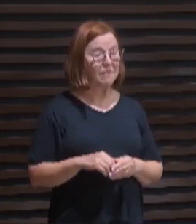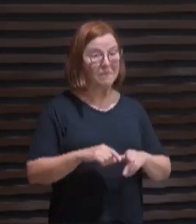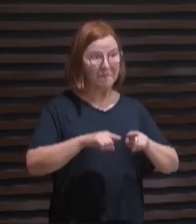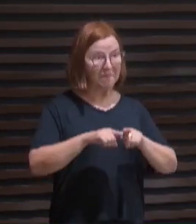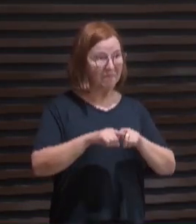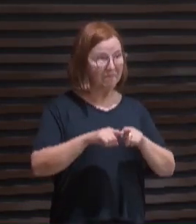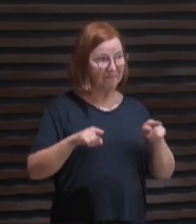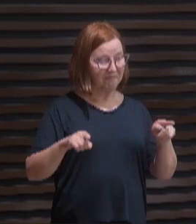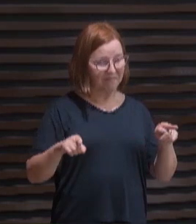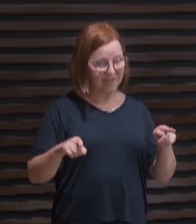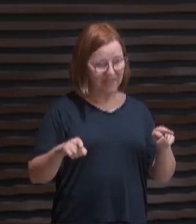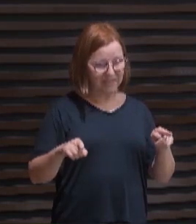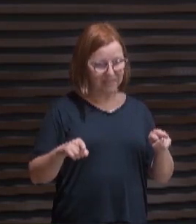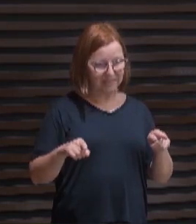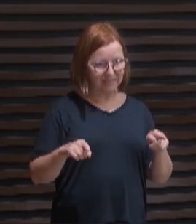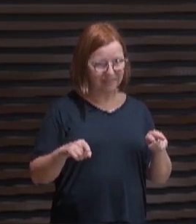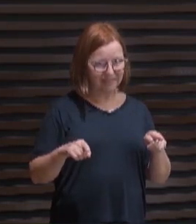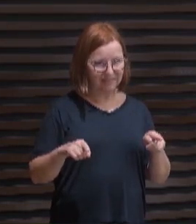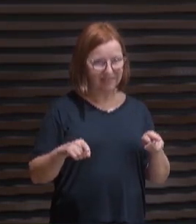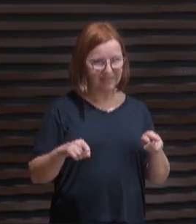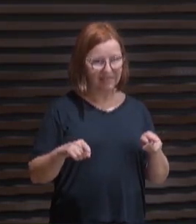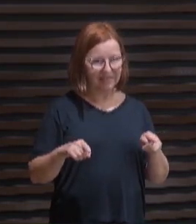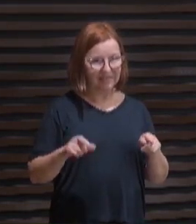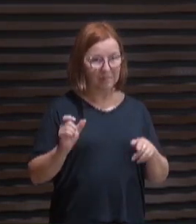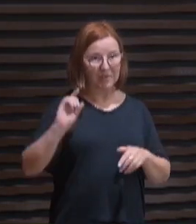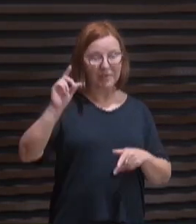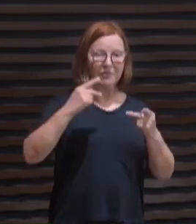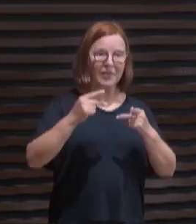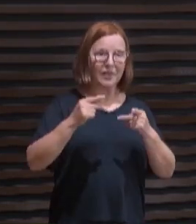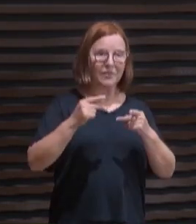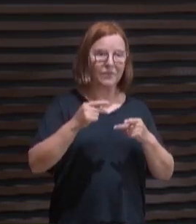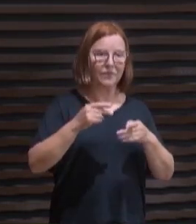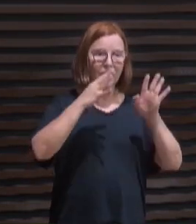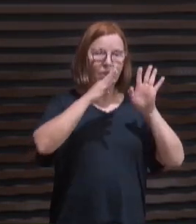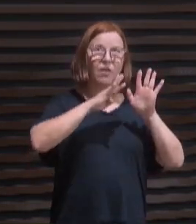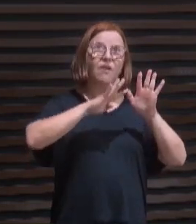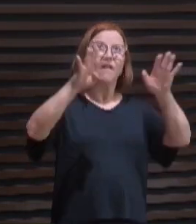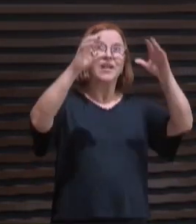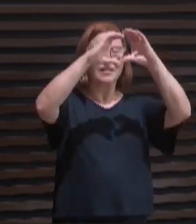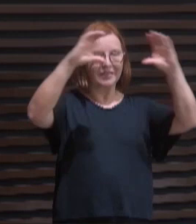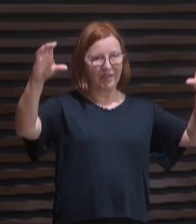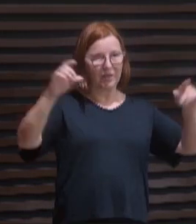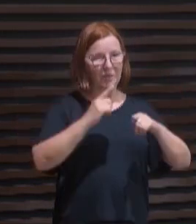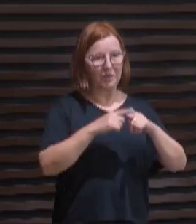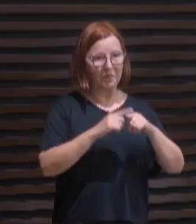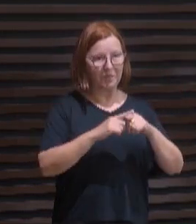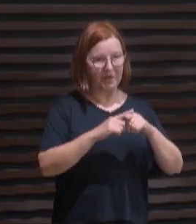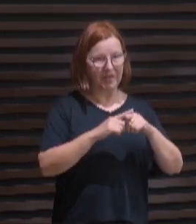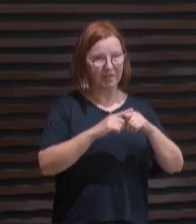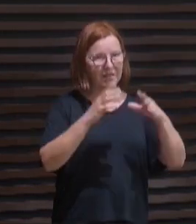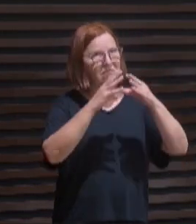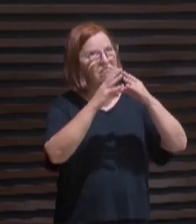muito interessante: olhai os céus, porque os céus desaparecerão como fumaça. Olha